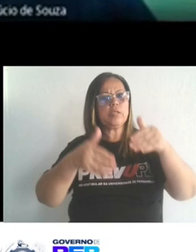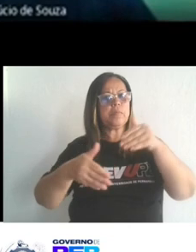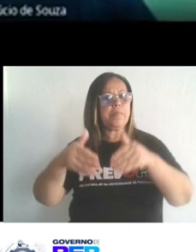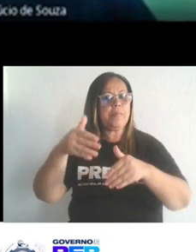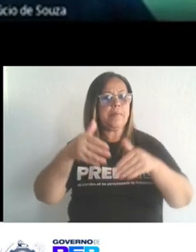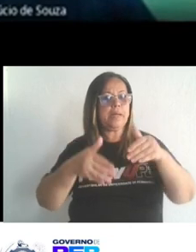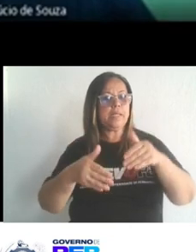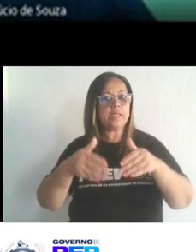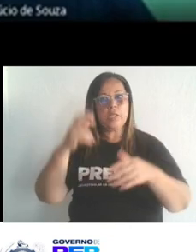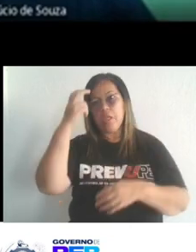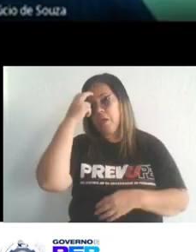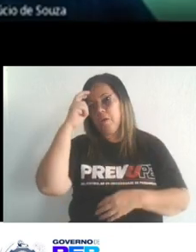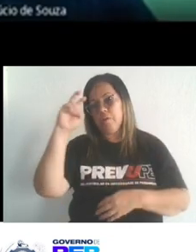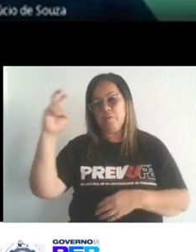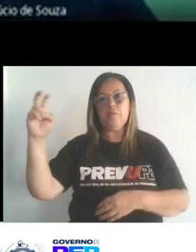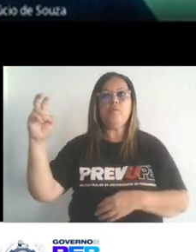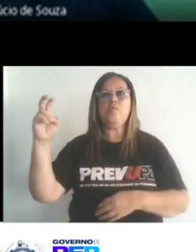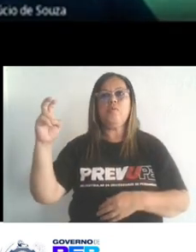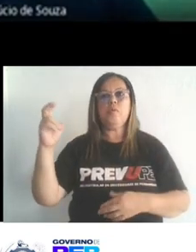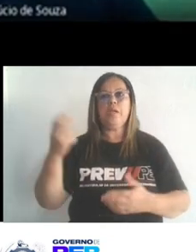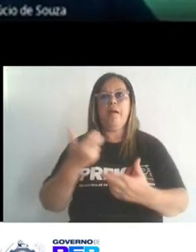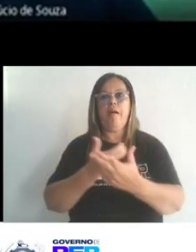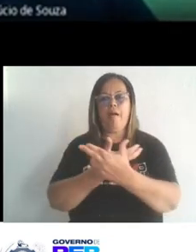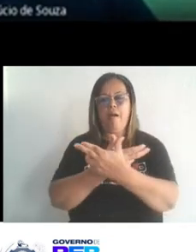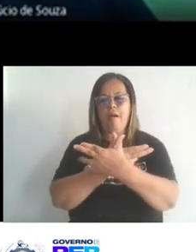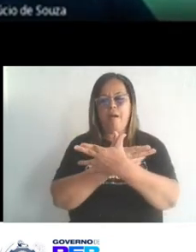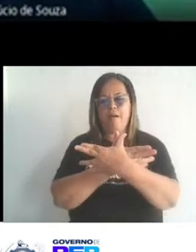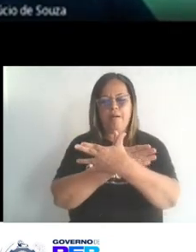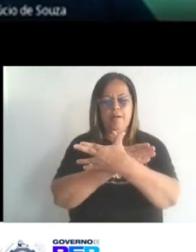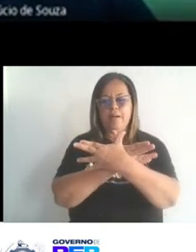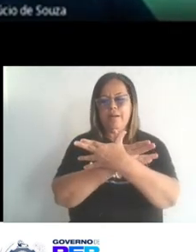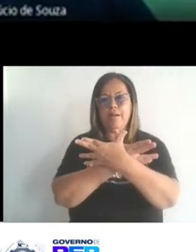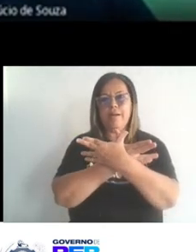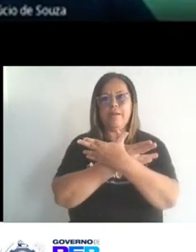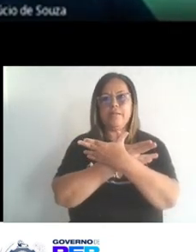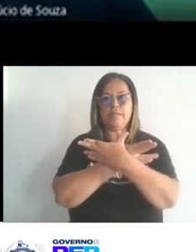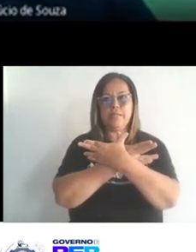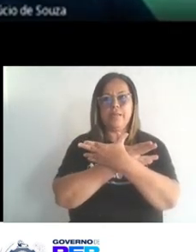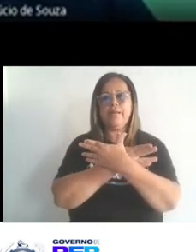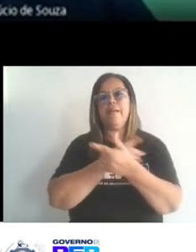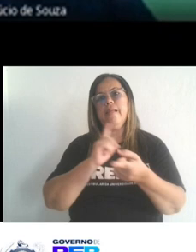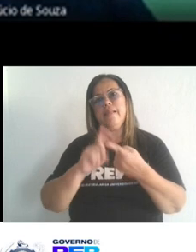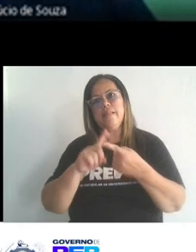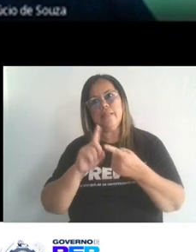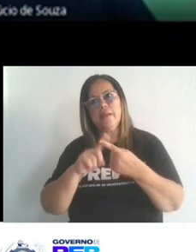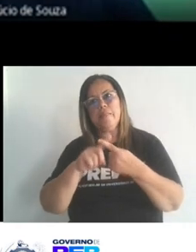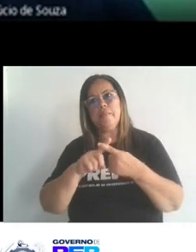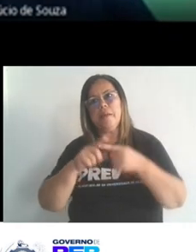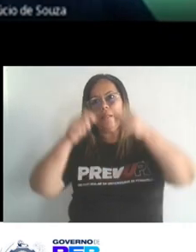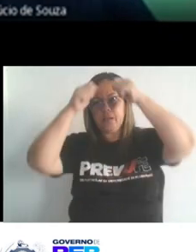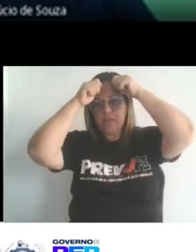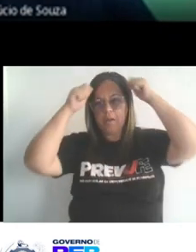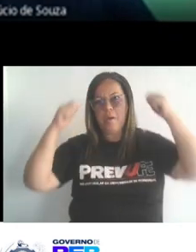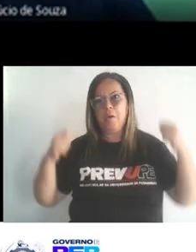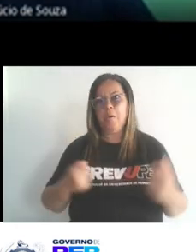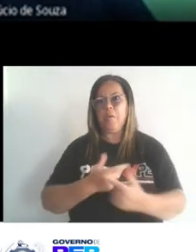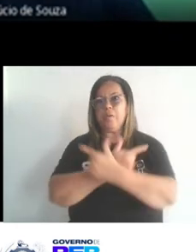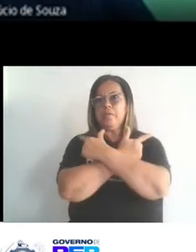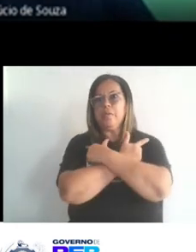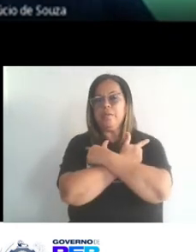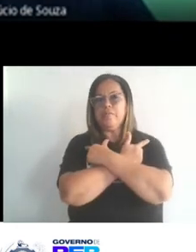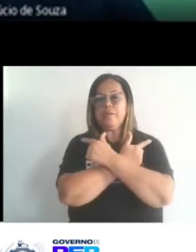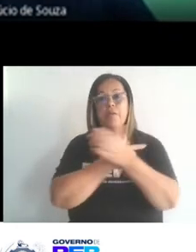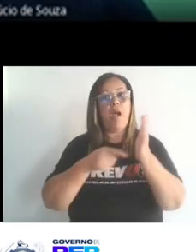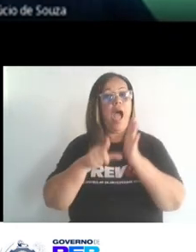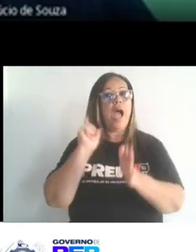asteca e cultura maia provavelmente antes da chegada dos espanhóis já havia a produção